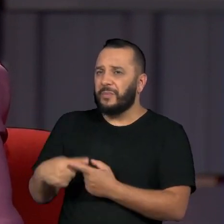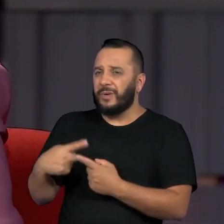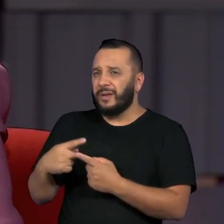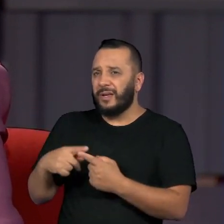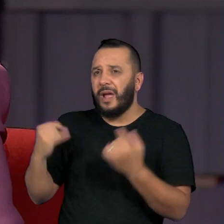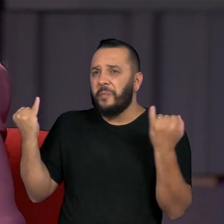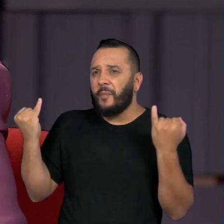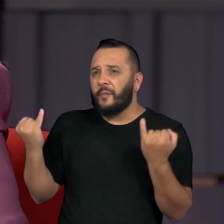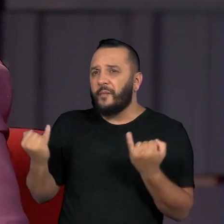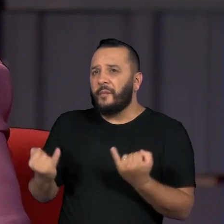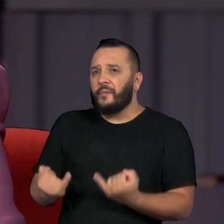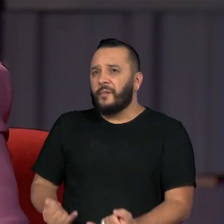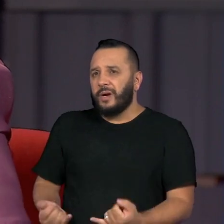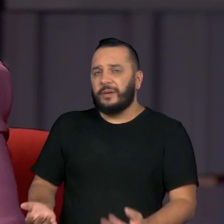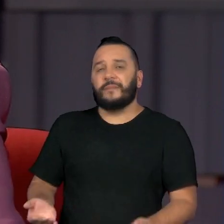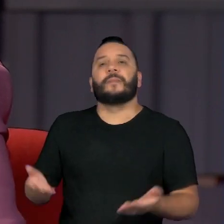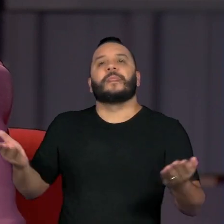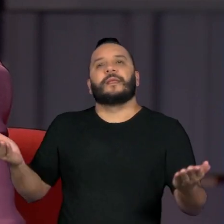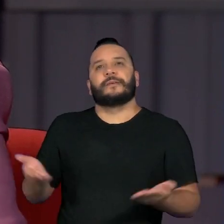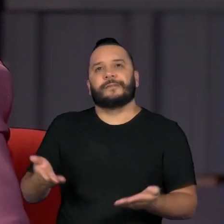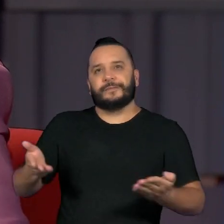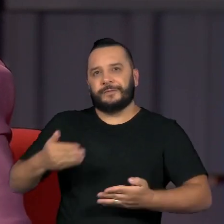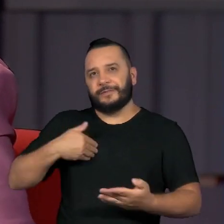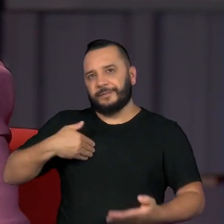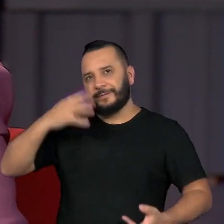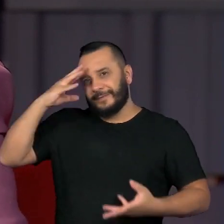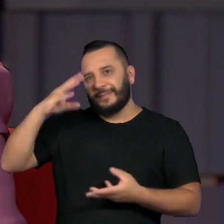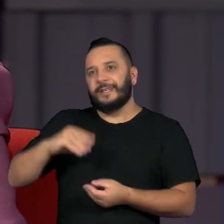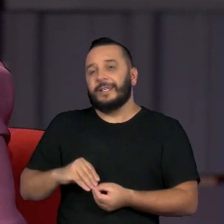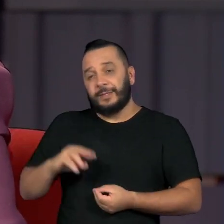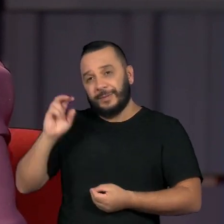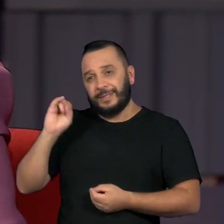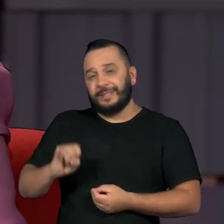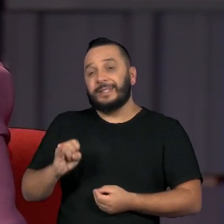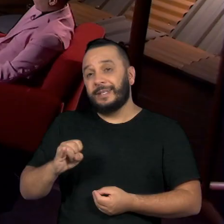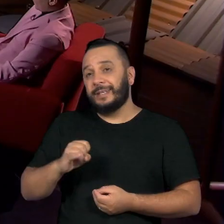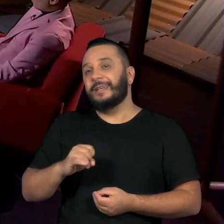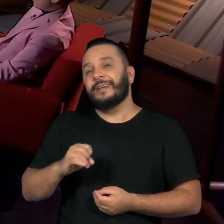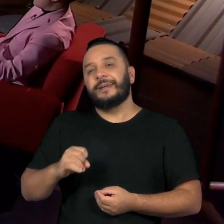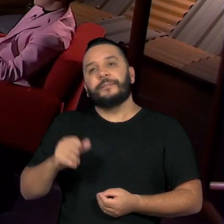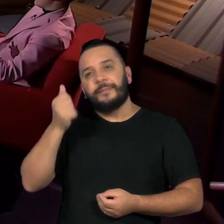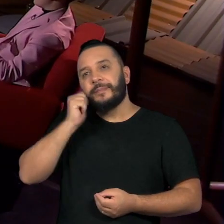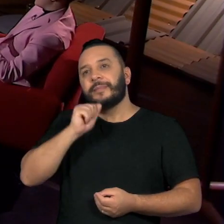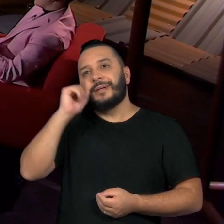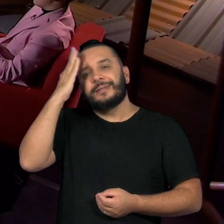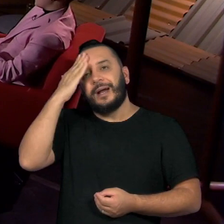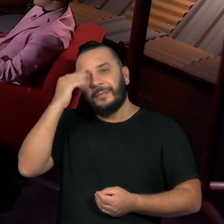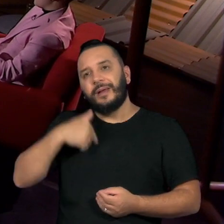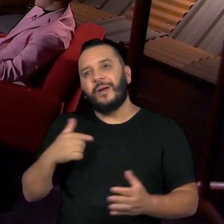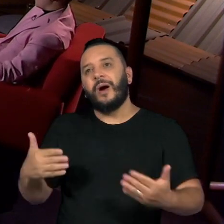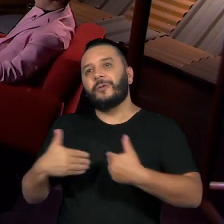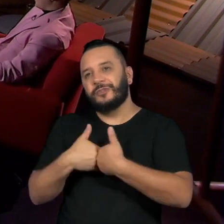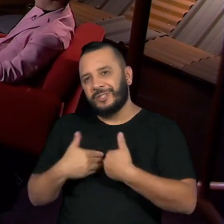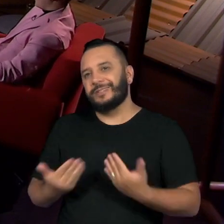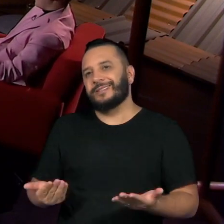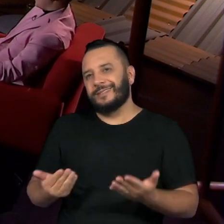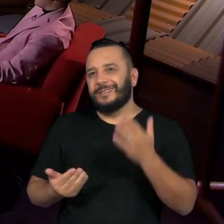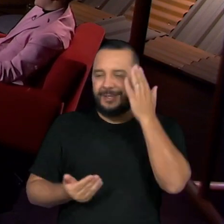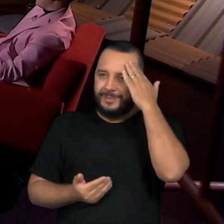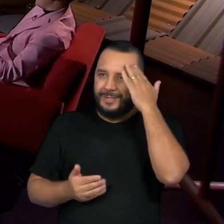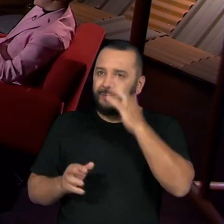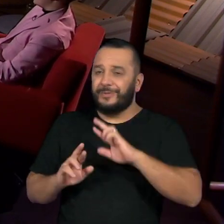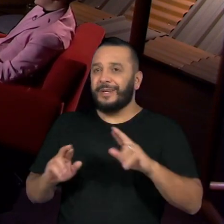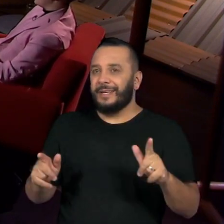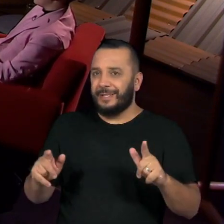mais magra. Hoje eu entendo que um diagnóstico teria feito a diferença ali. Sim. Então, como eu tenho uma questão forte com o toque,